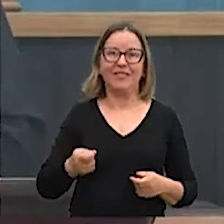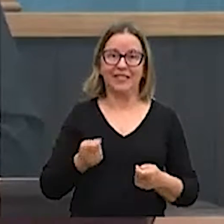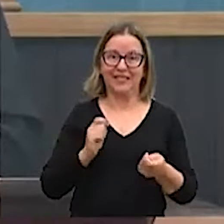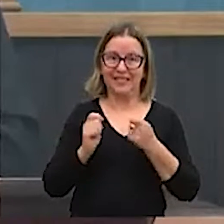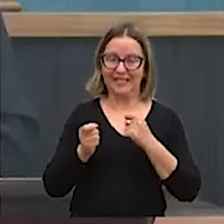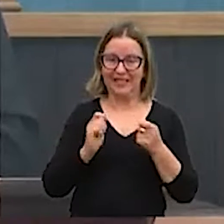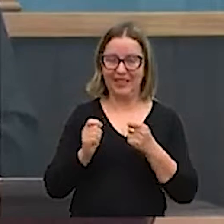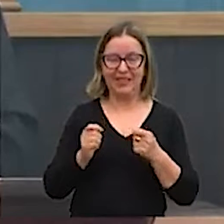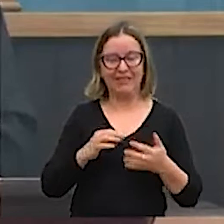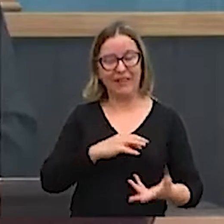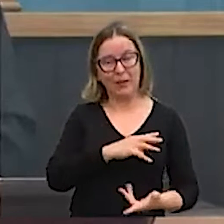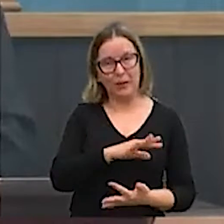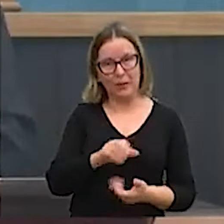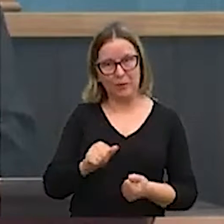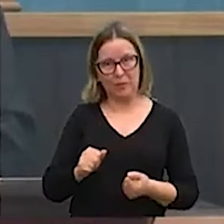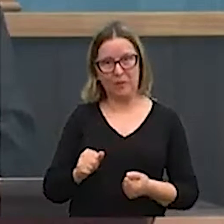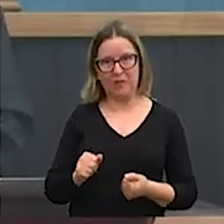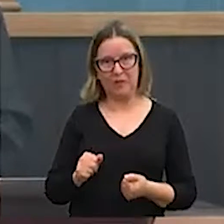mundo.